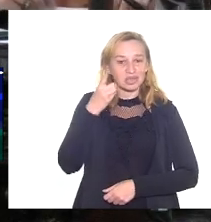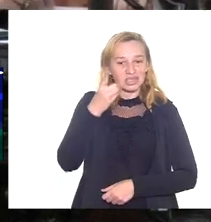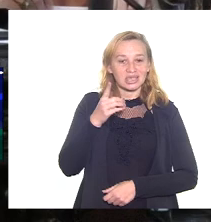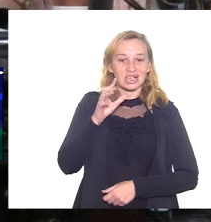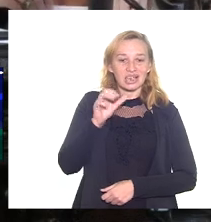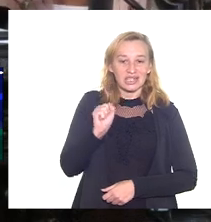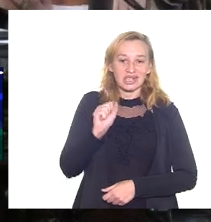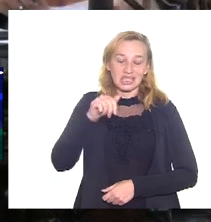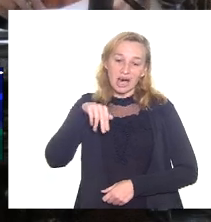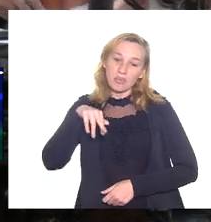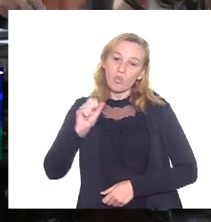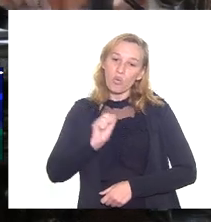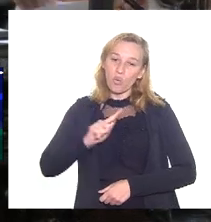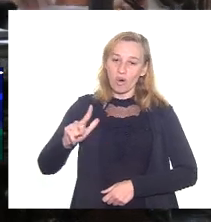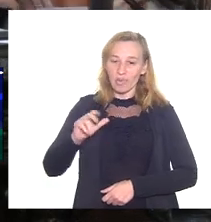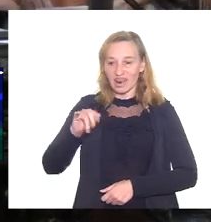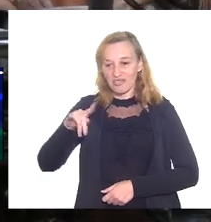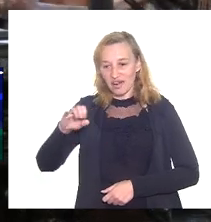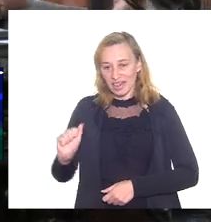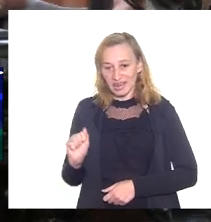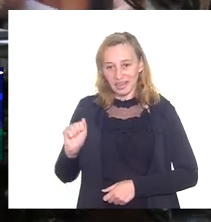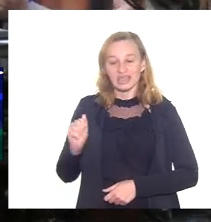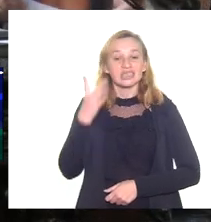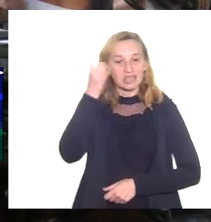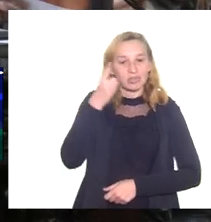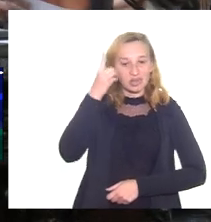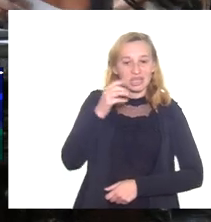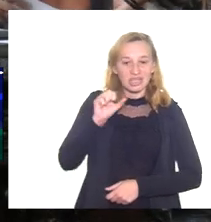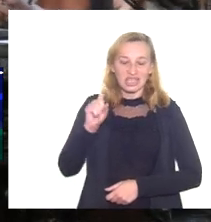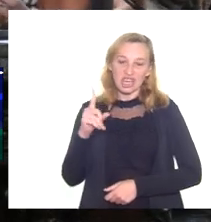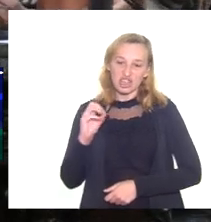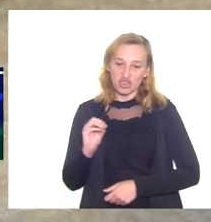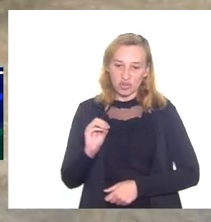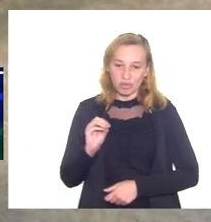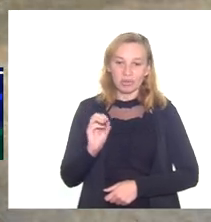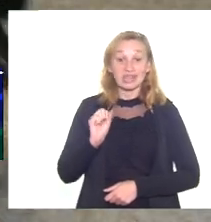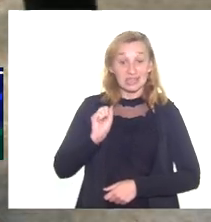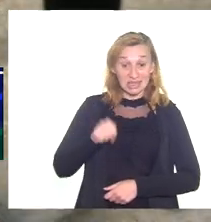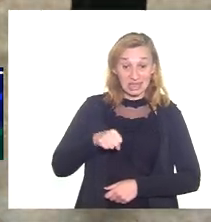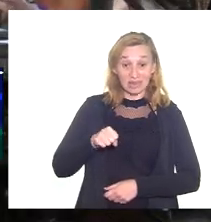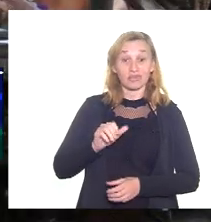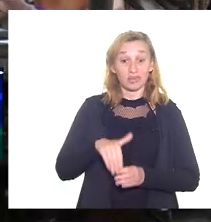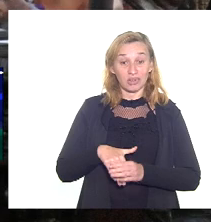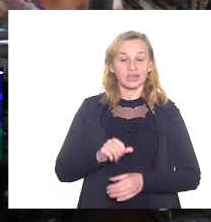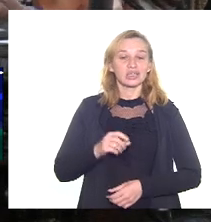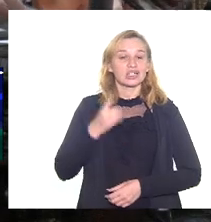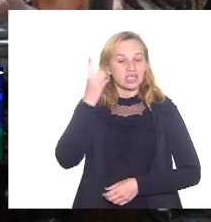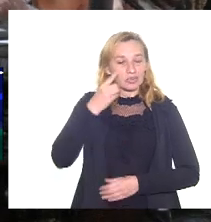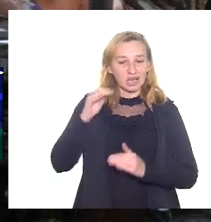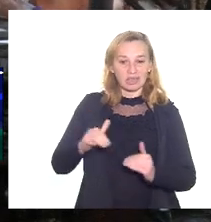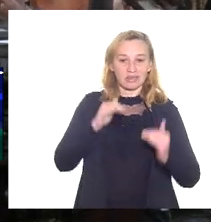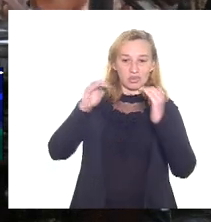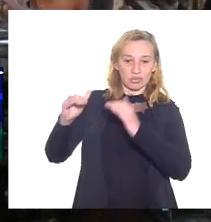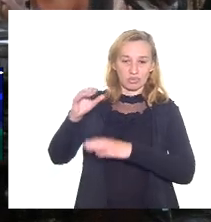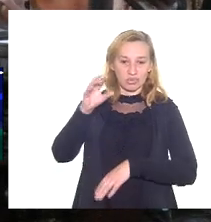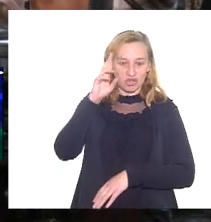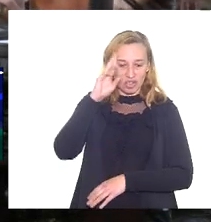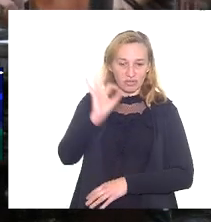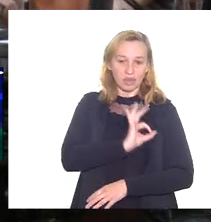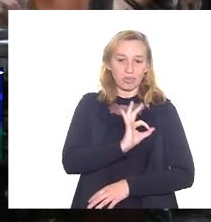Deputado Samuel Malafaia. Deputado Sérgio Fernandes. Sim. Deputado Subtenente